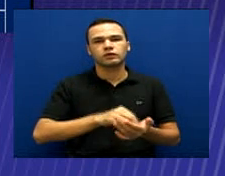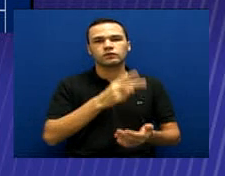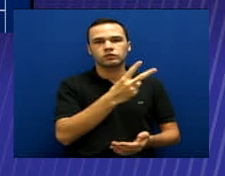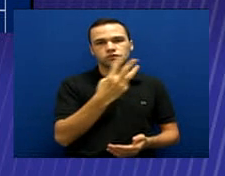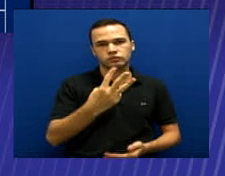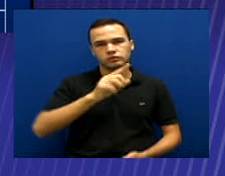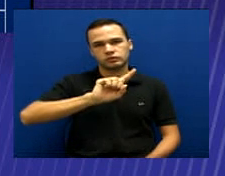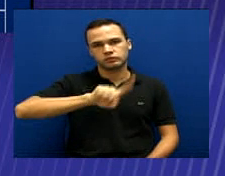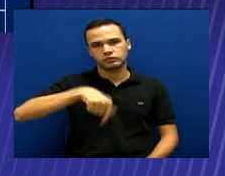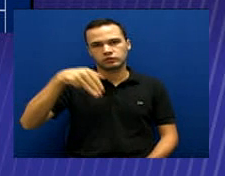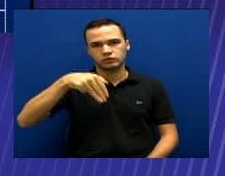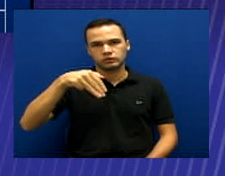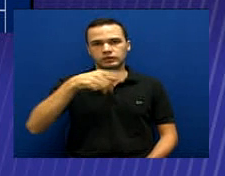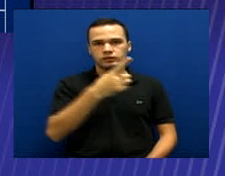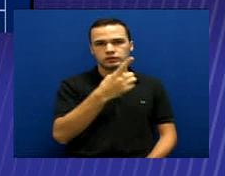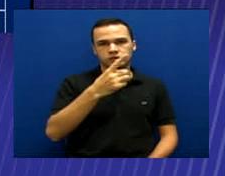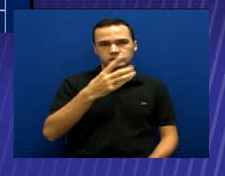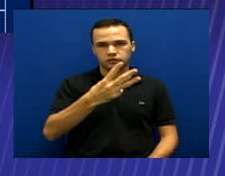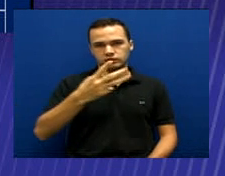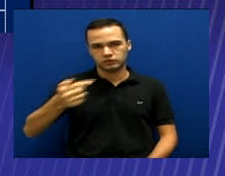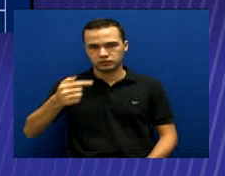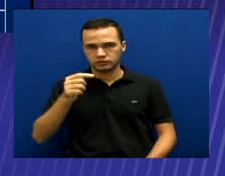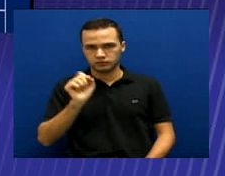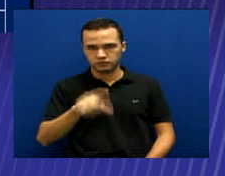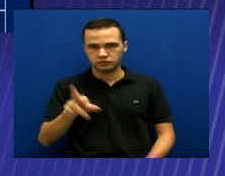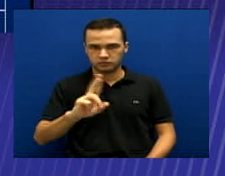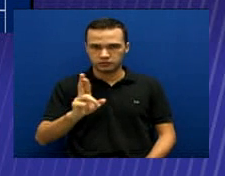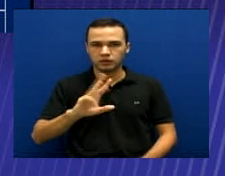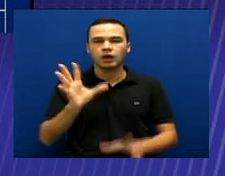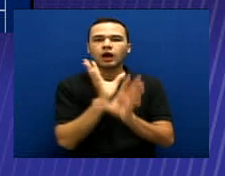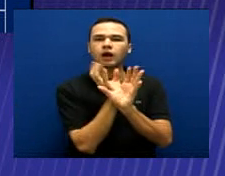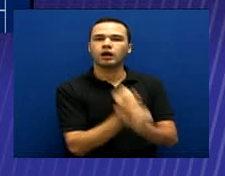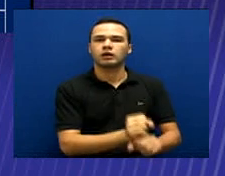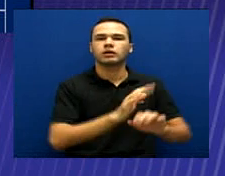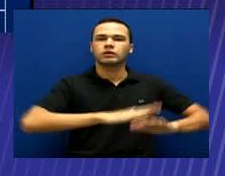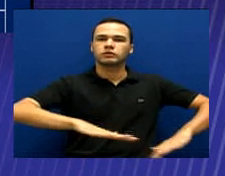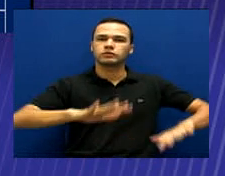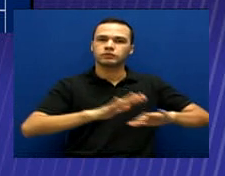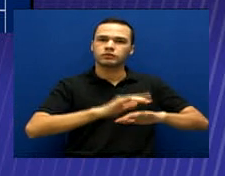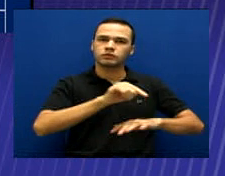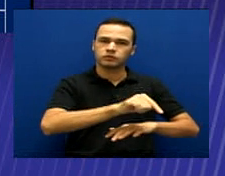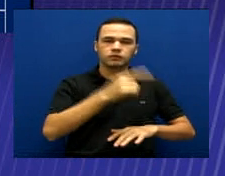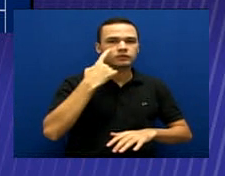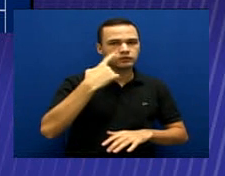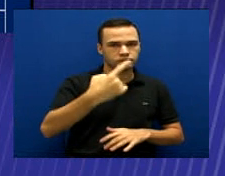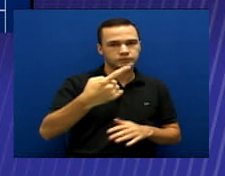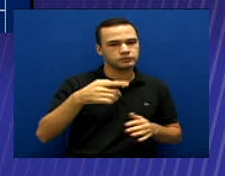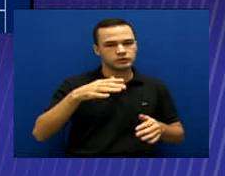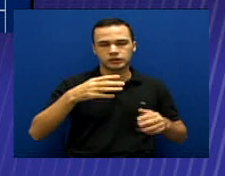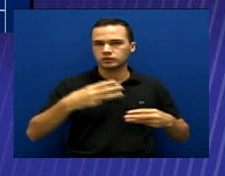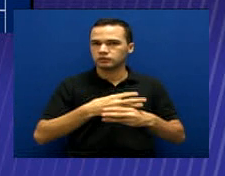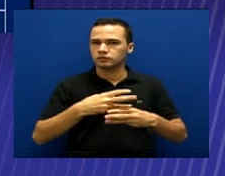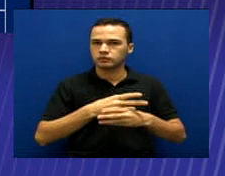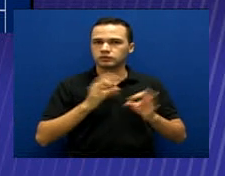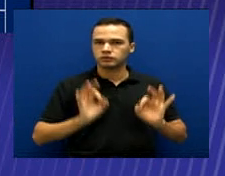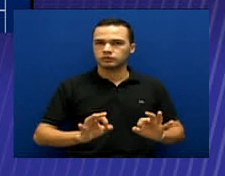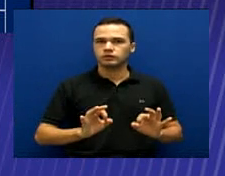137 mil reais em valores totais daí o segundo a municipalidade